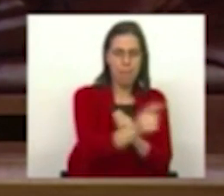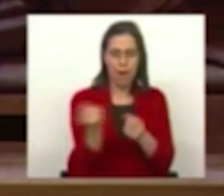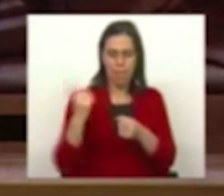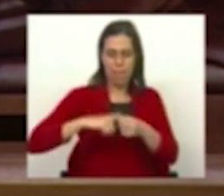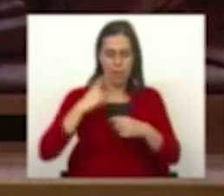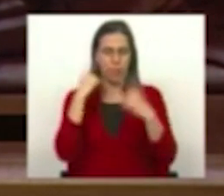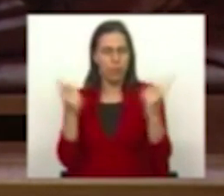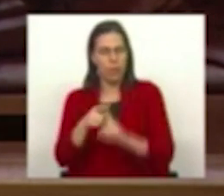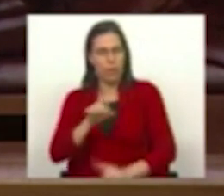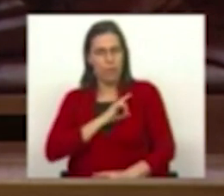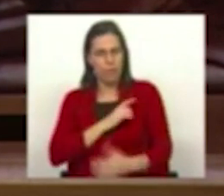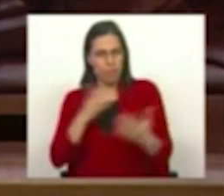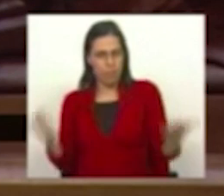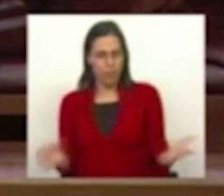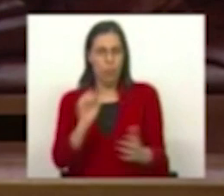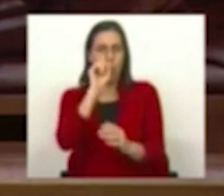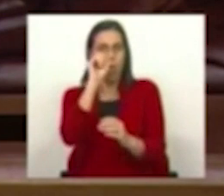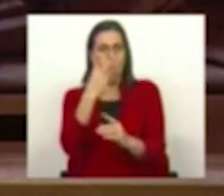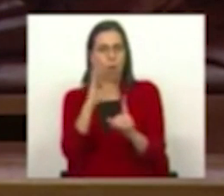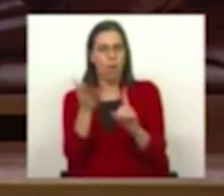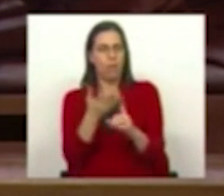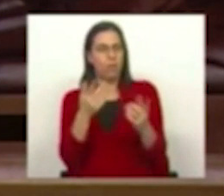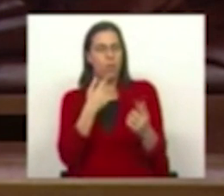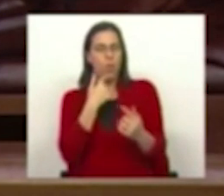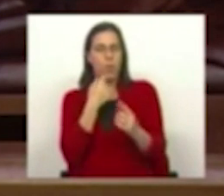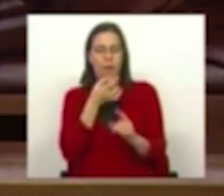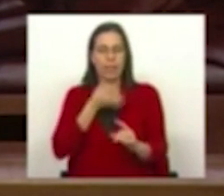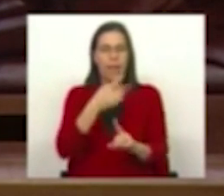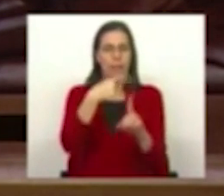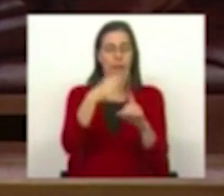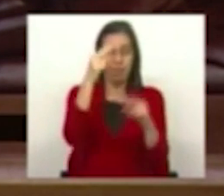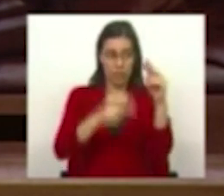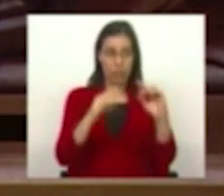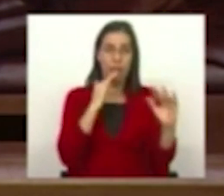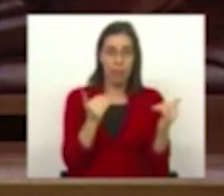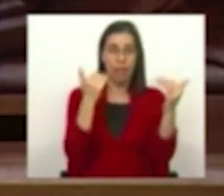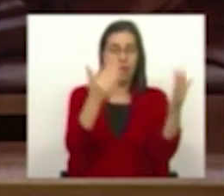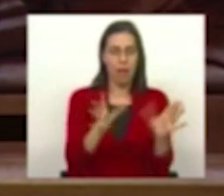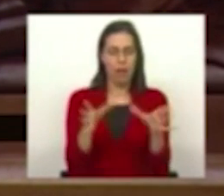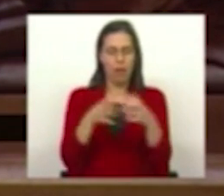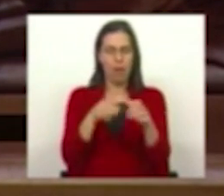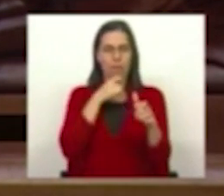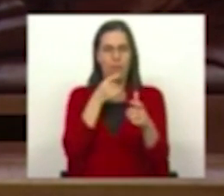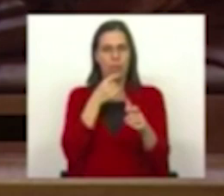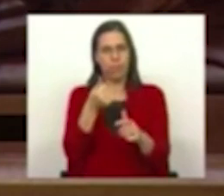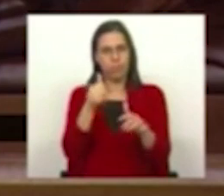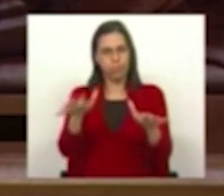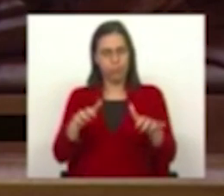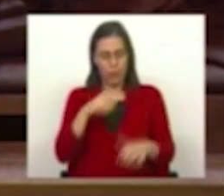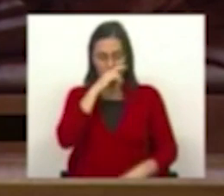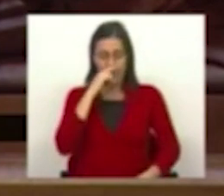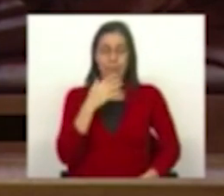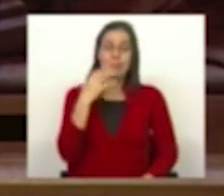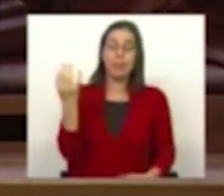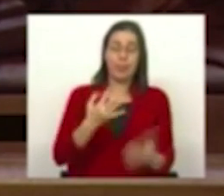parcerias público-privadas ou disponibilizar generosos benefícios fiscais para os grupos monopolistas. É